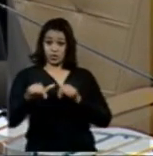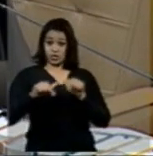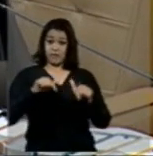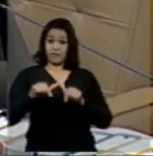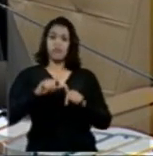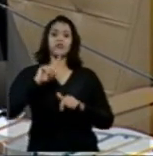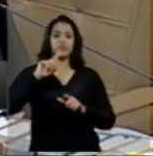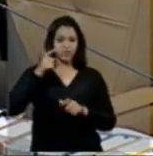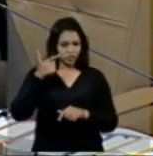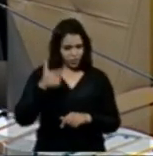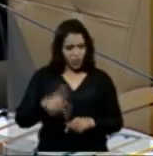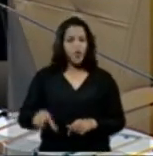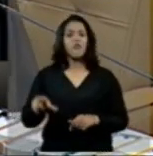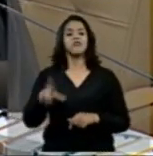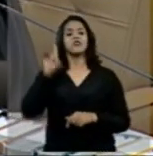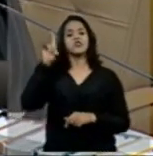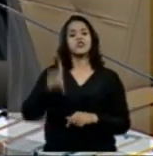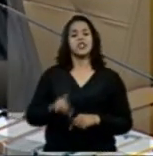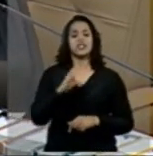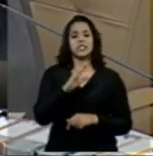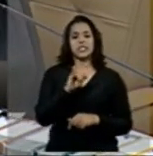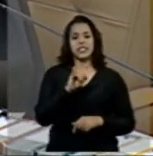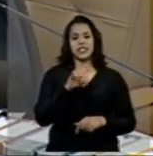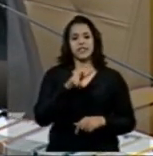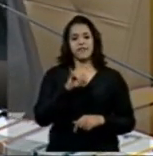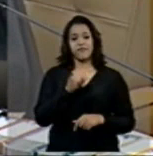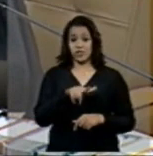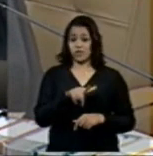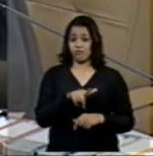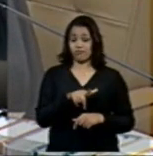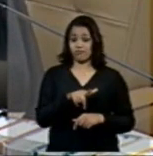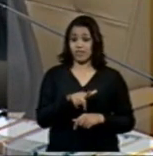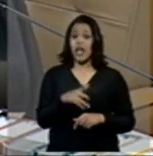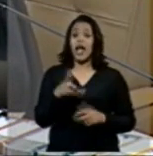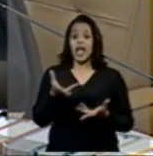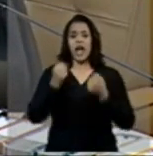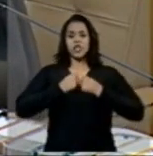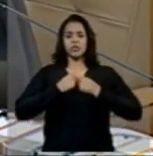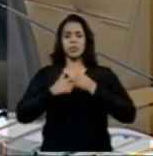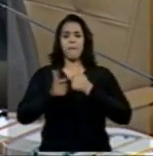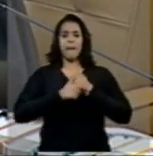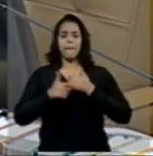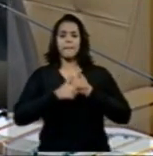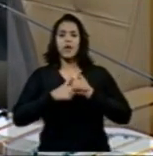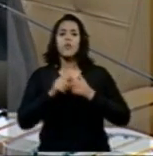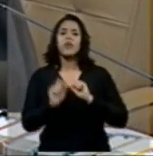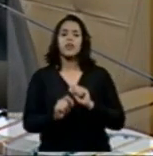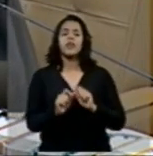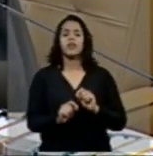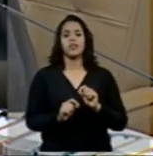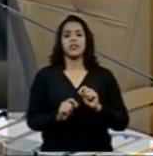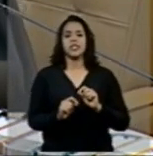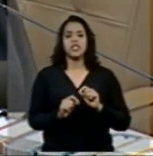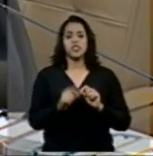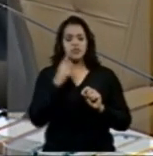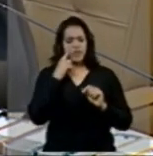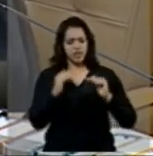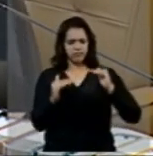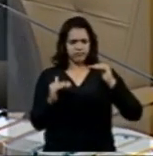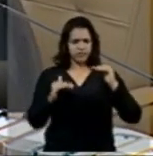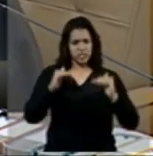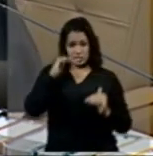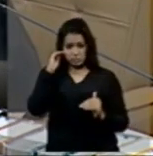vez, se diferencia do direito civil clássico e assume o papel de compensar as